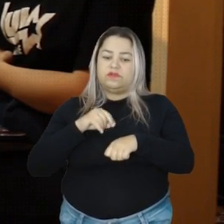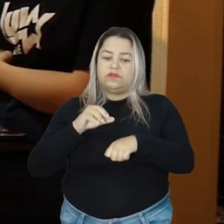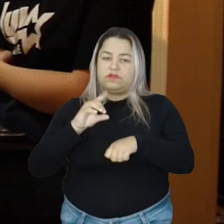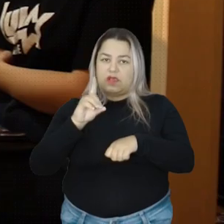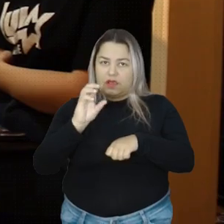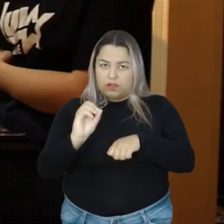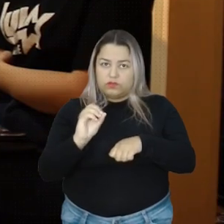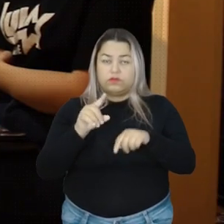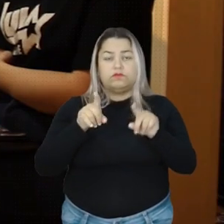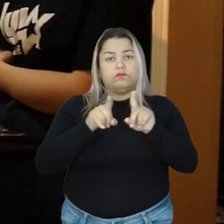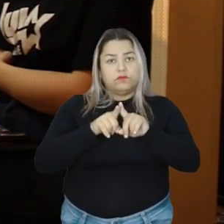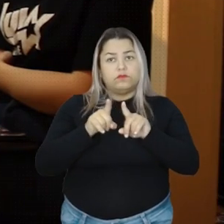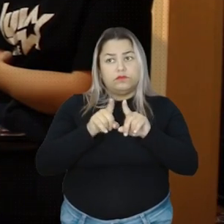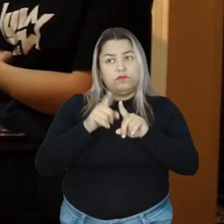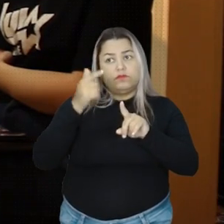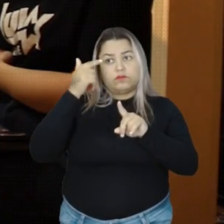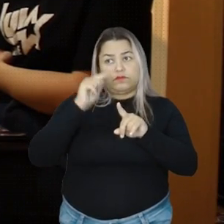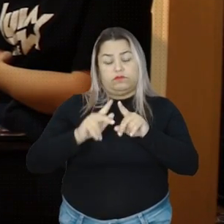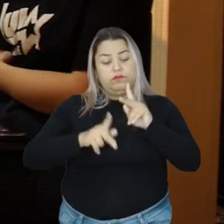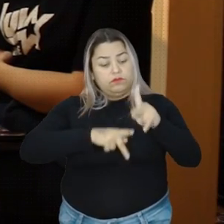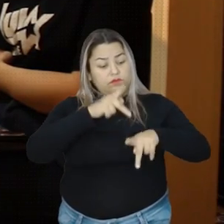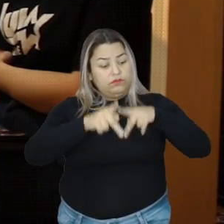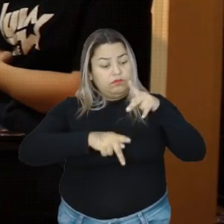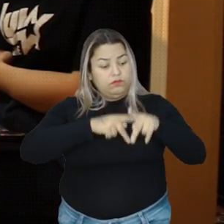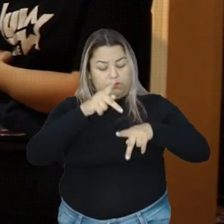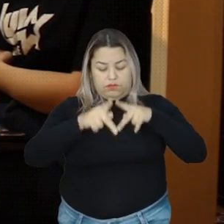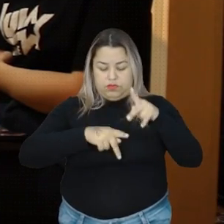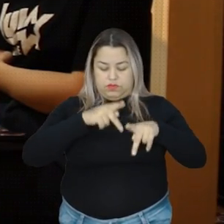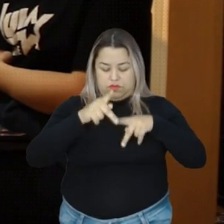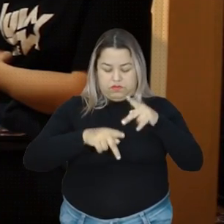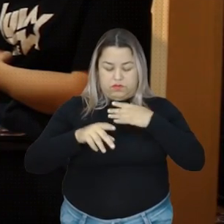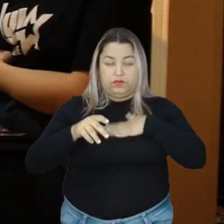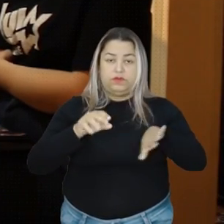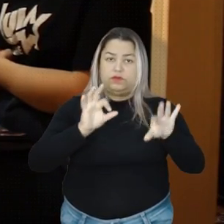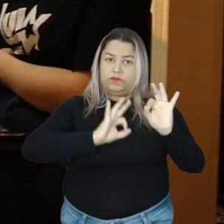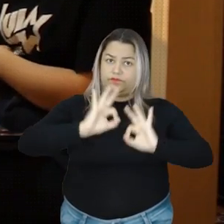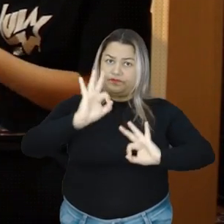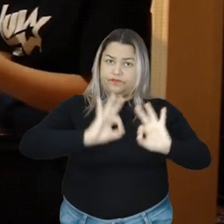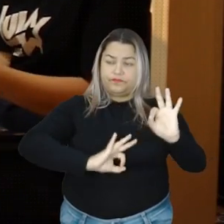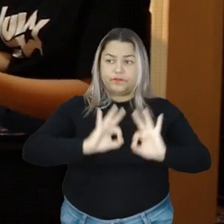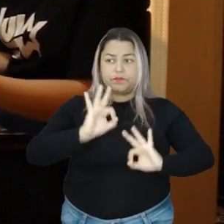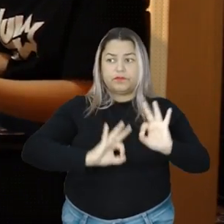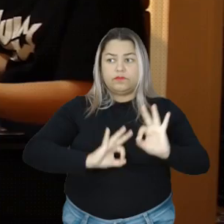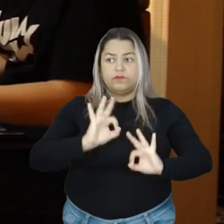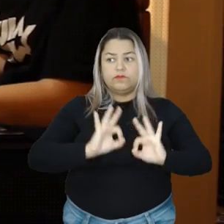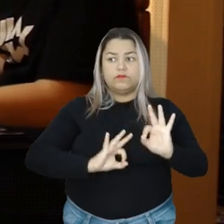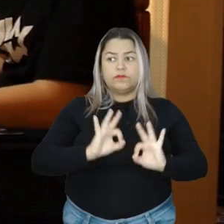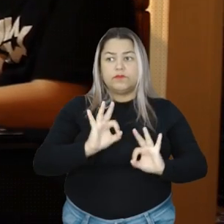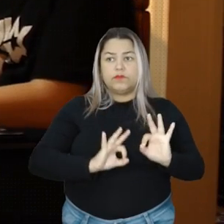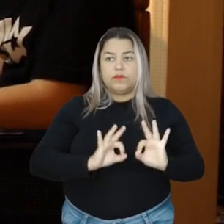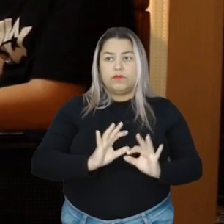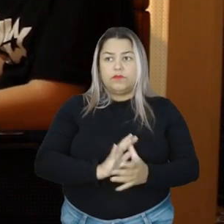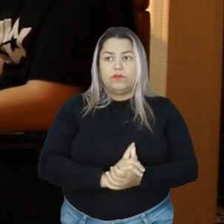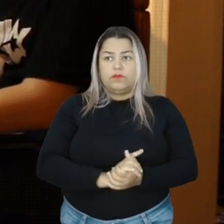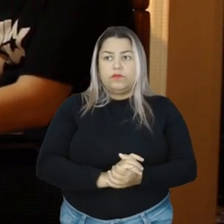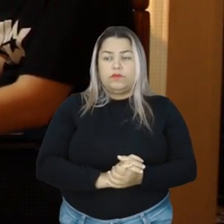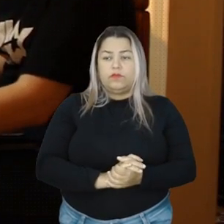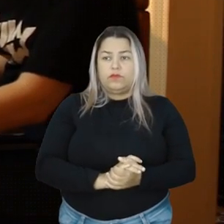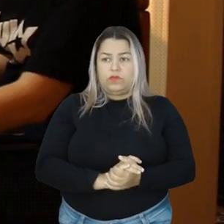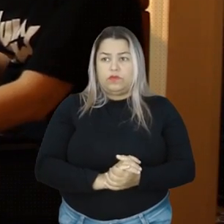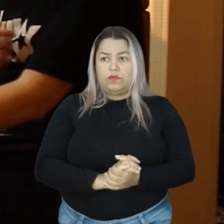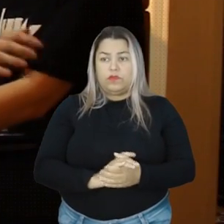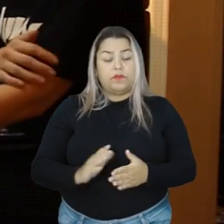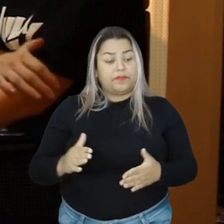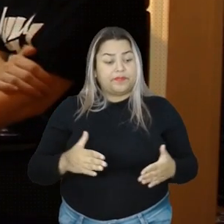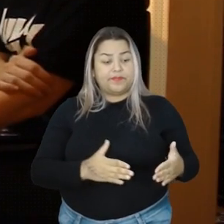que garantiam que o povo fosse se organizando para ter a sua força própria,